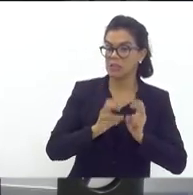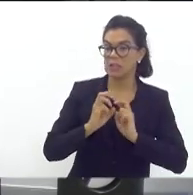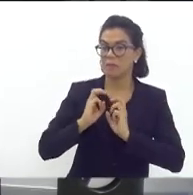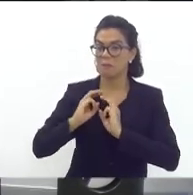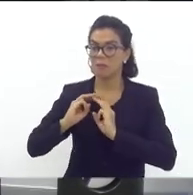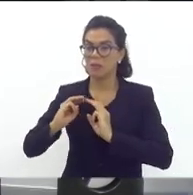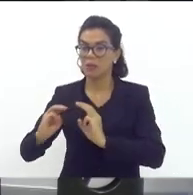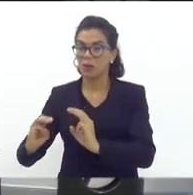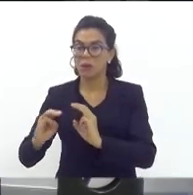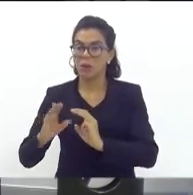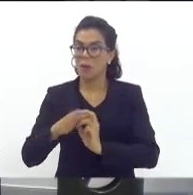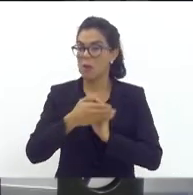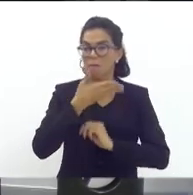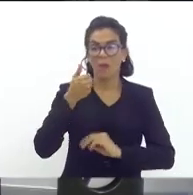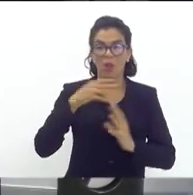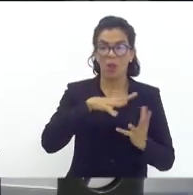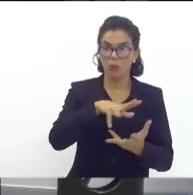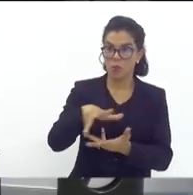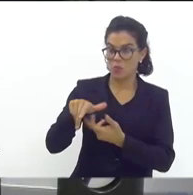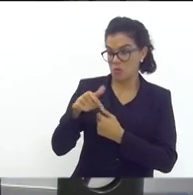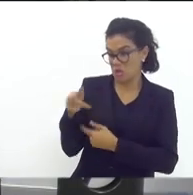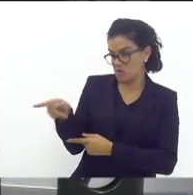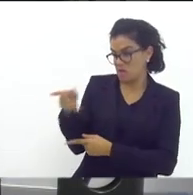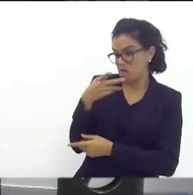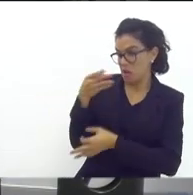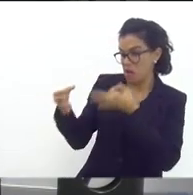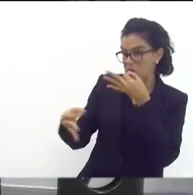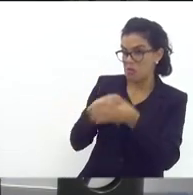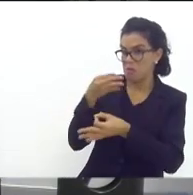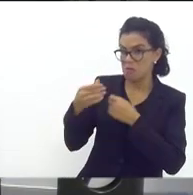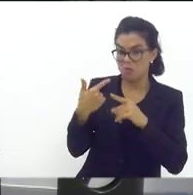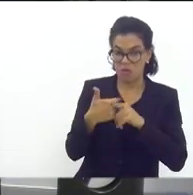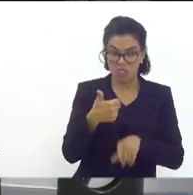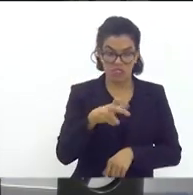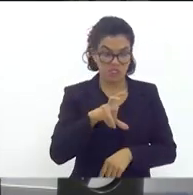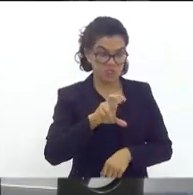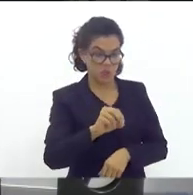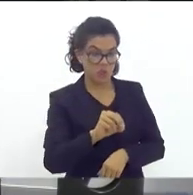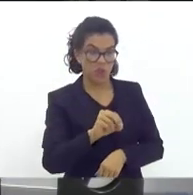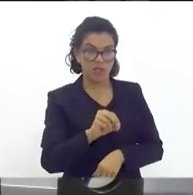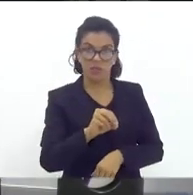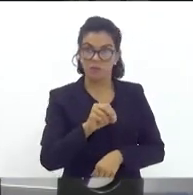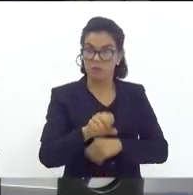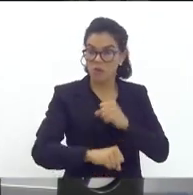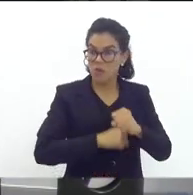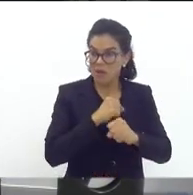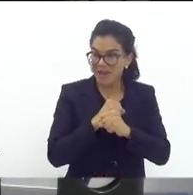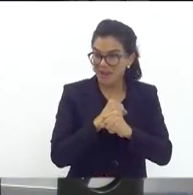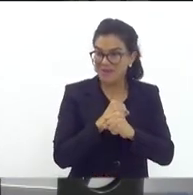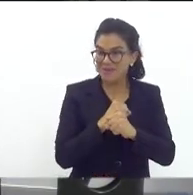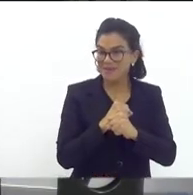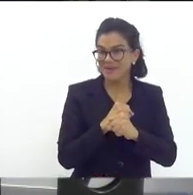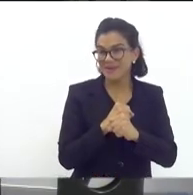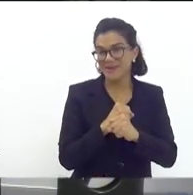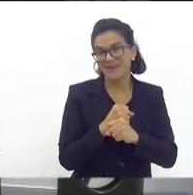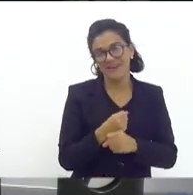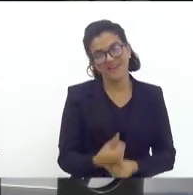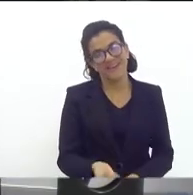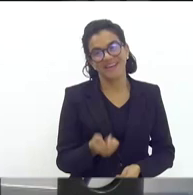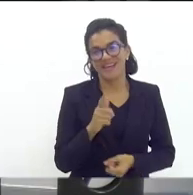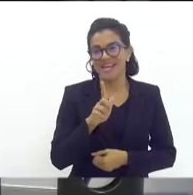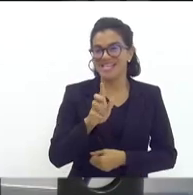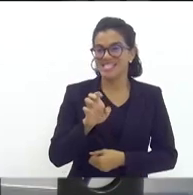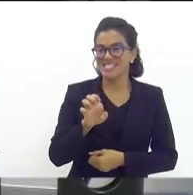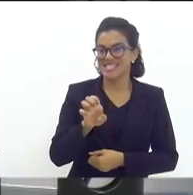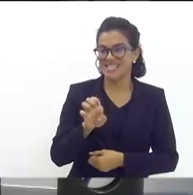porque é o melhor serviço de três metros do mundo na visão de vossa excelência porque 150 fatos relevante por ano Presidente ou agetransp